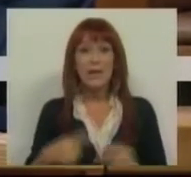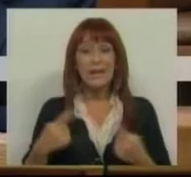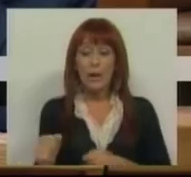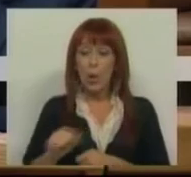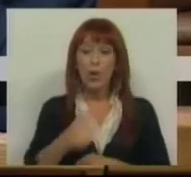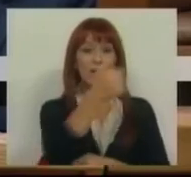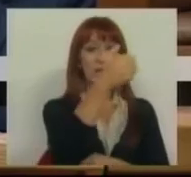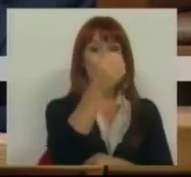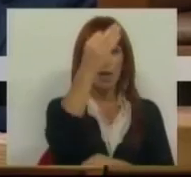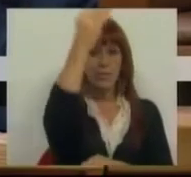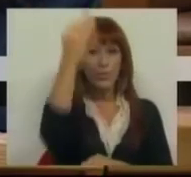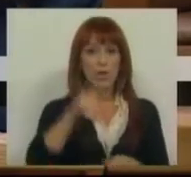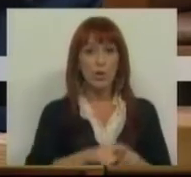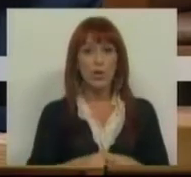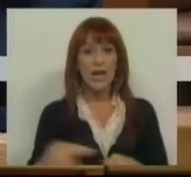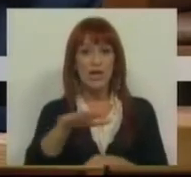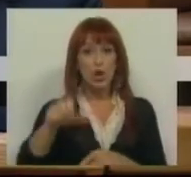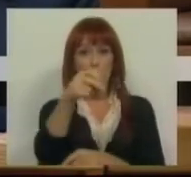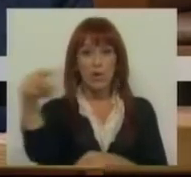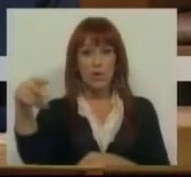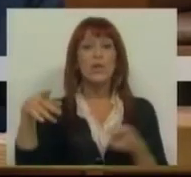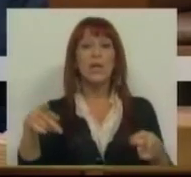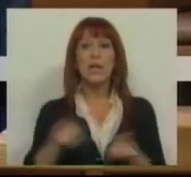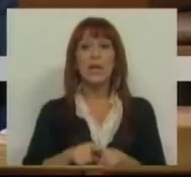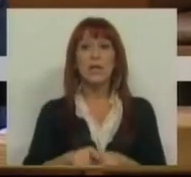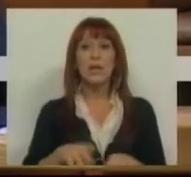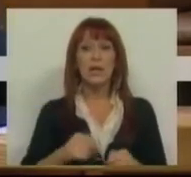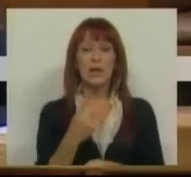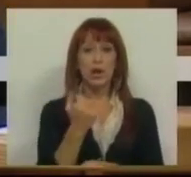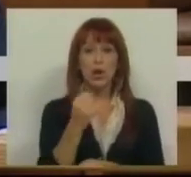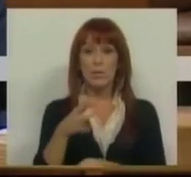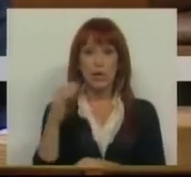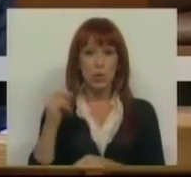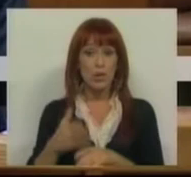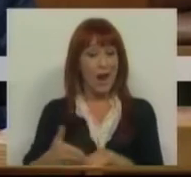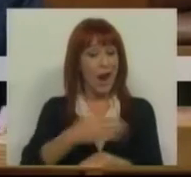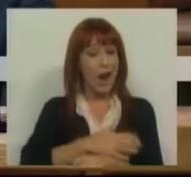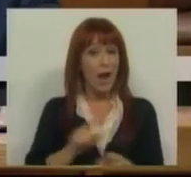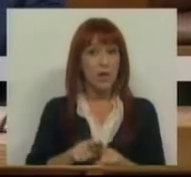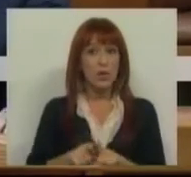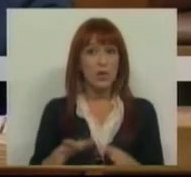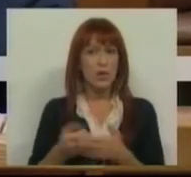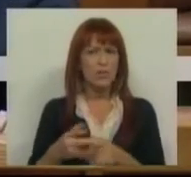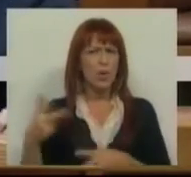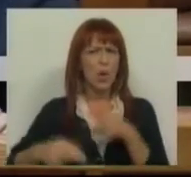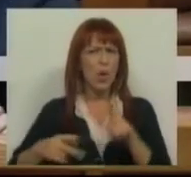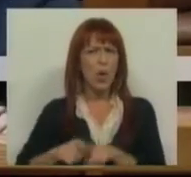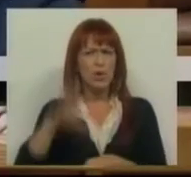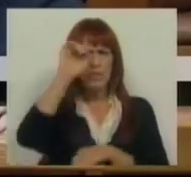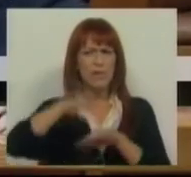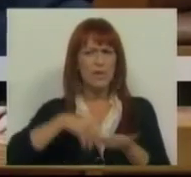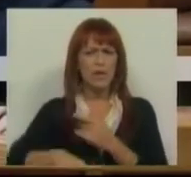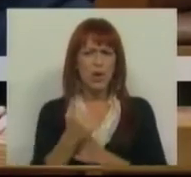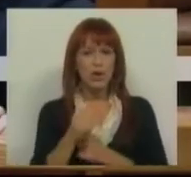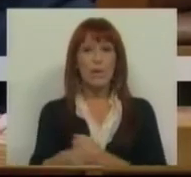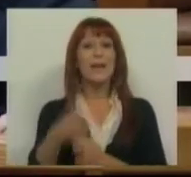contra 50% da zona euro. E isto são os números de 2012, antes dos brutais cortes que o Governo efetuou